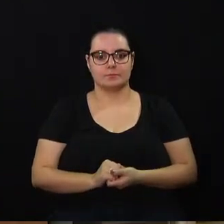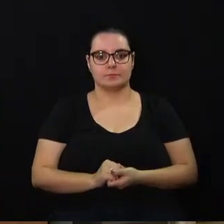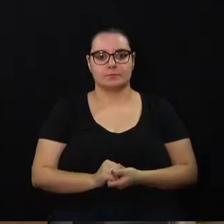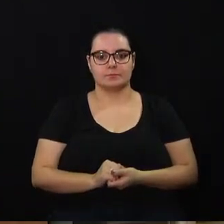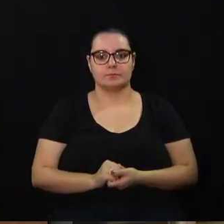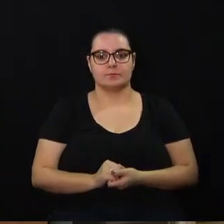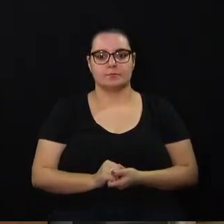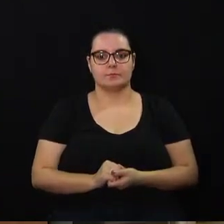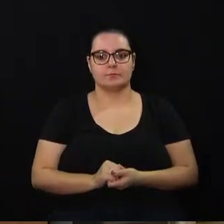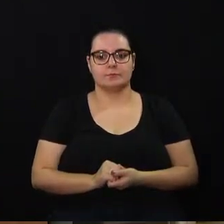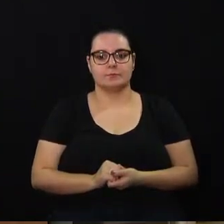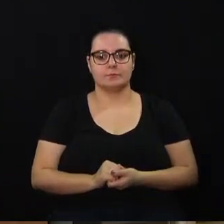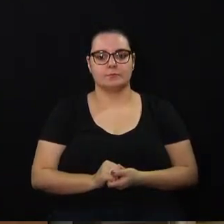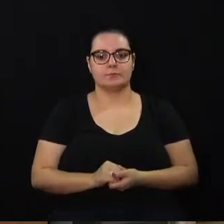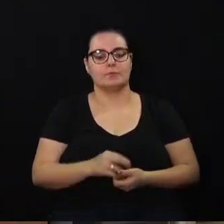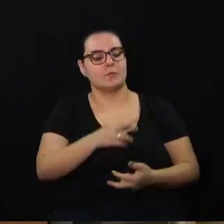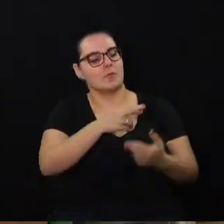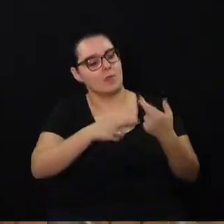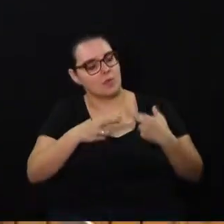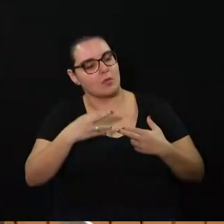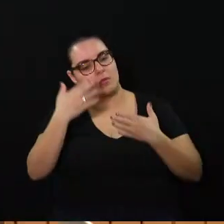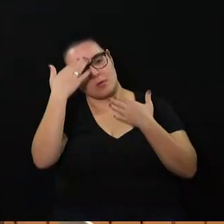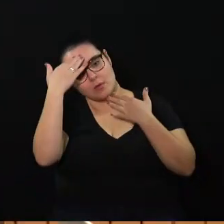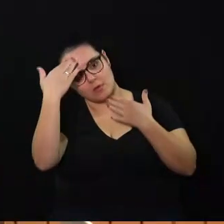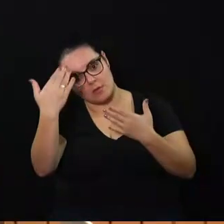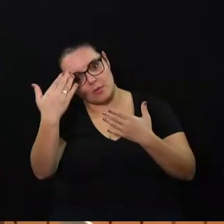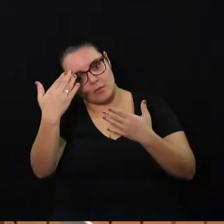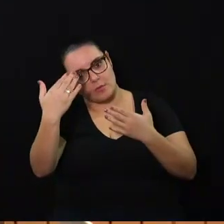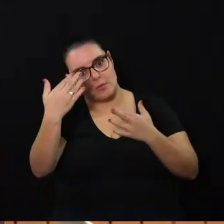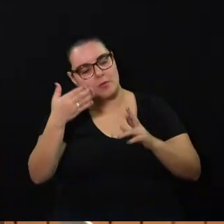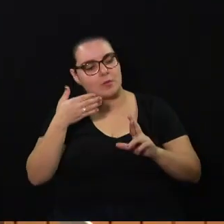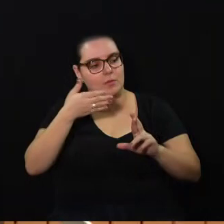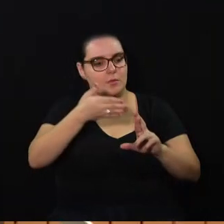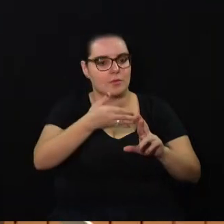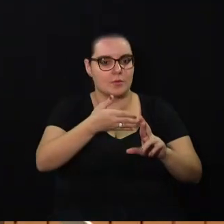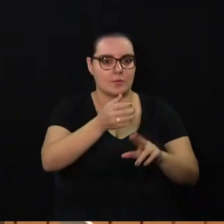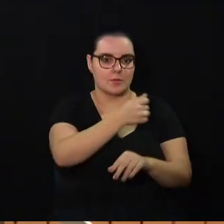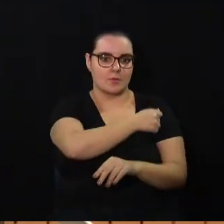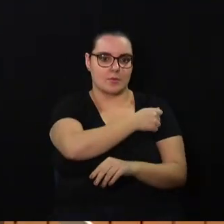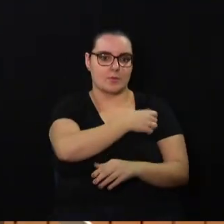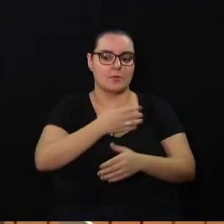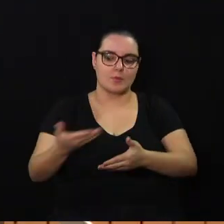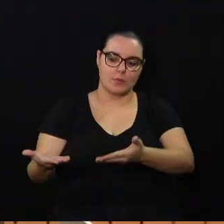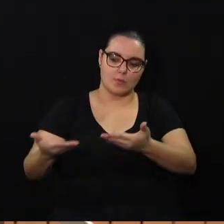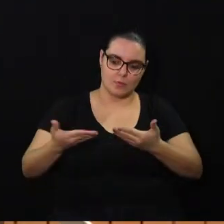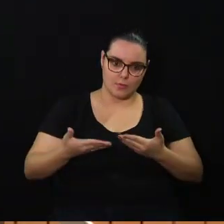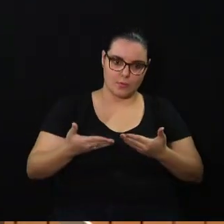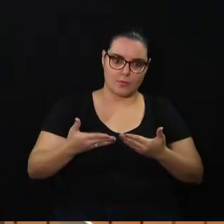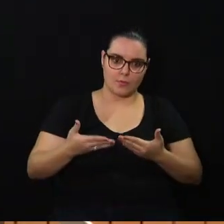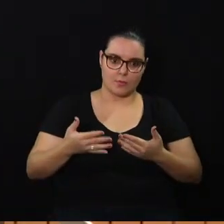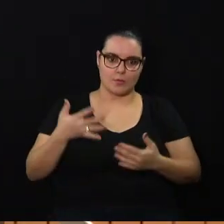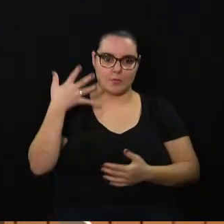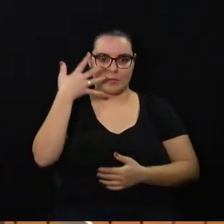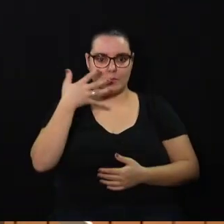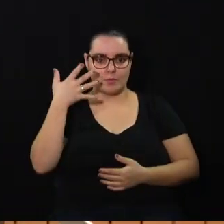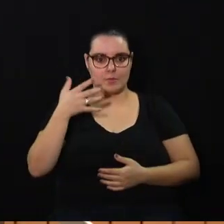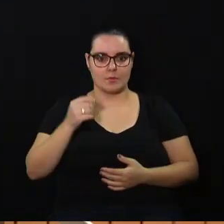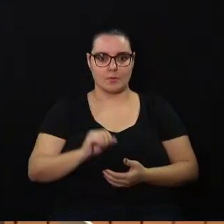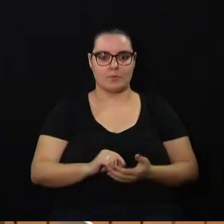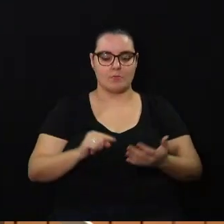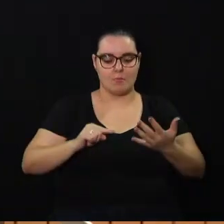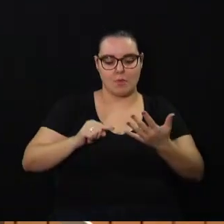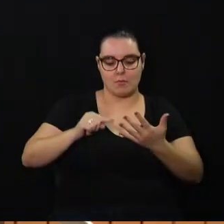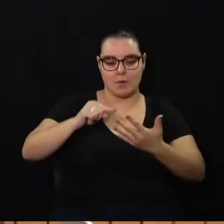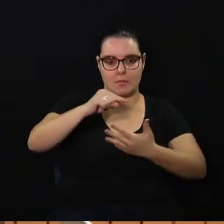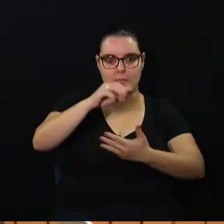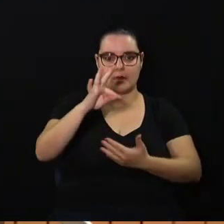relacionamos e agradecemos os seguintes representantes e autoridades que se apresentarão este cerimonial thaís